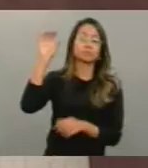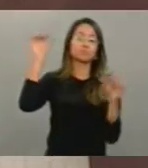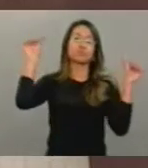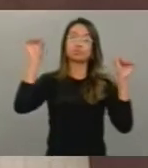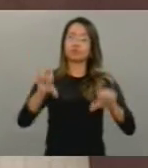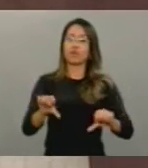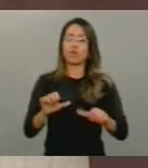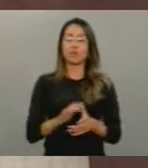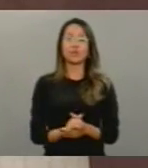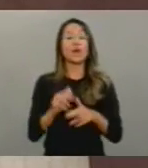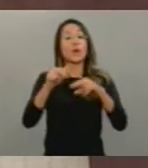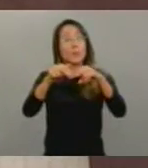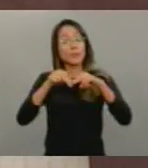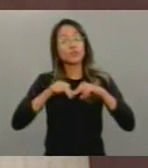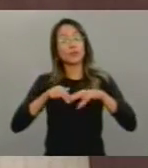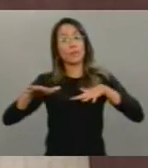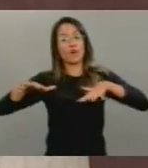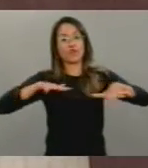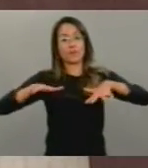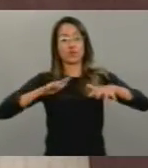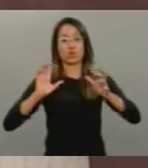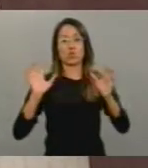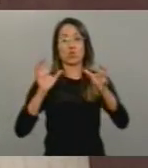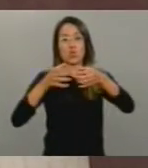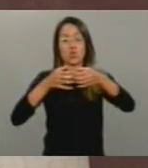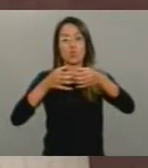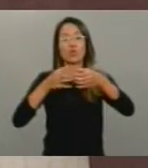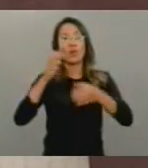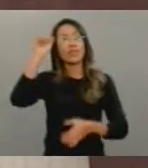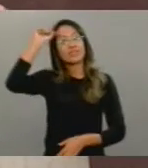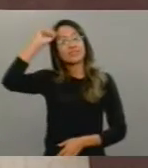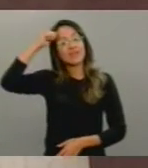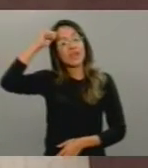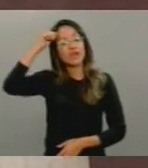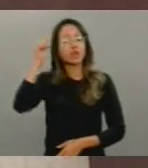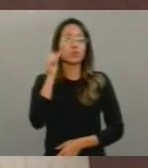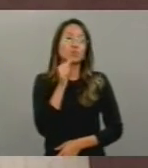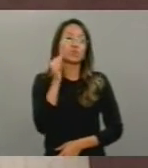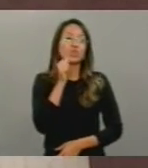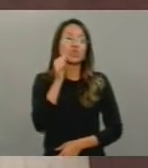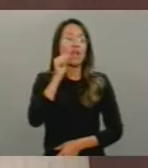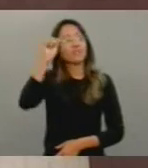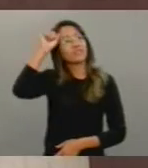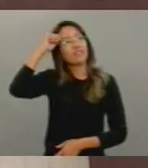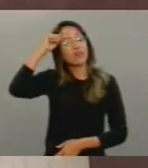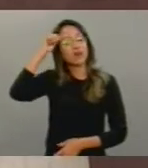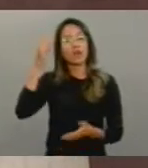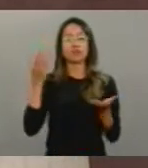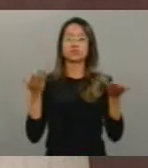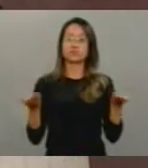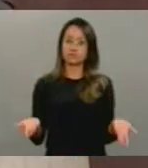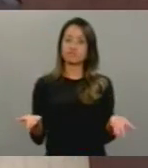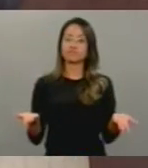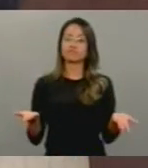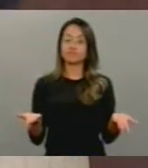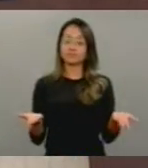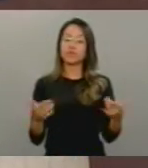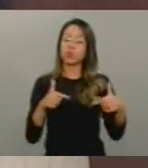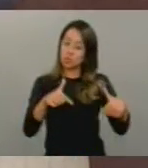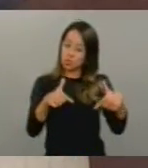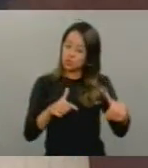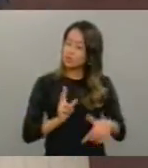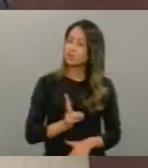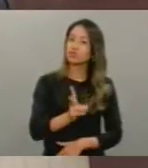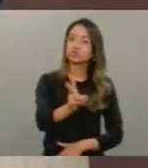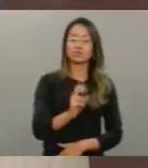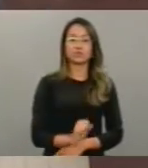negras também tem a sua pauta. Quando analisamos, por exemplo, o mapa da violência, o homicídio